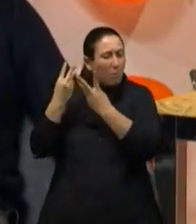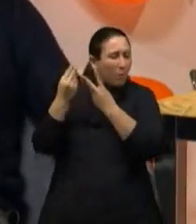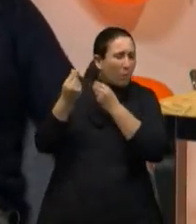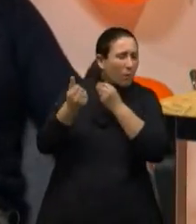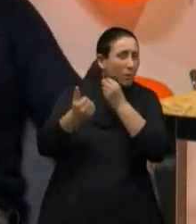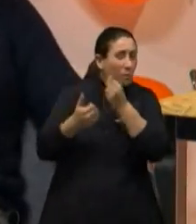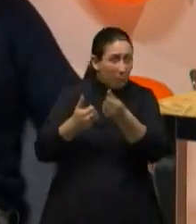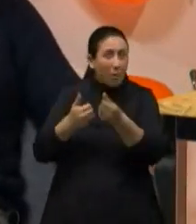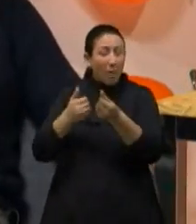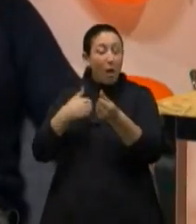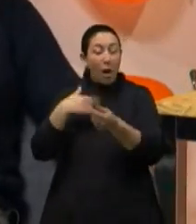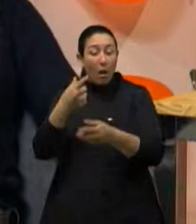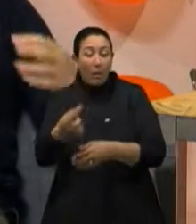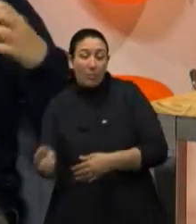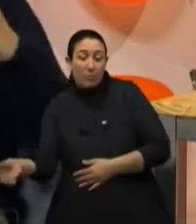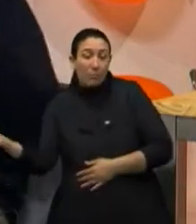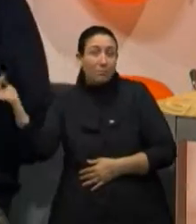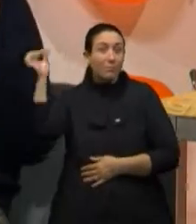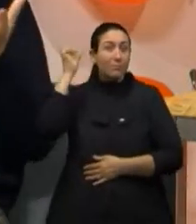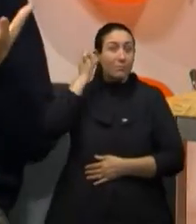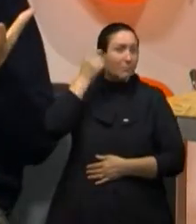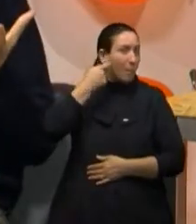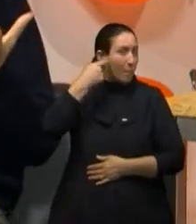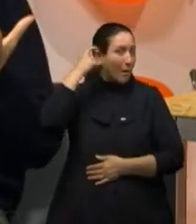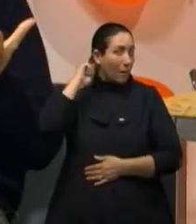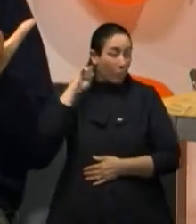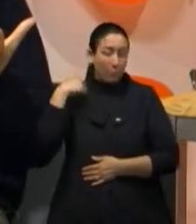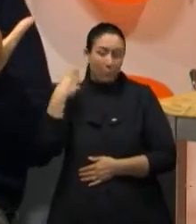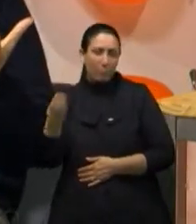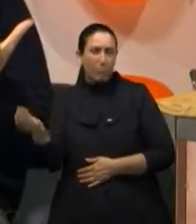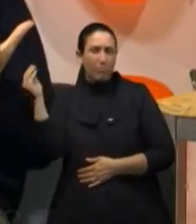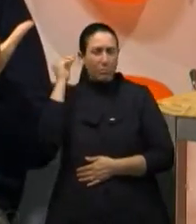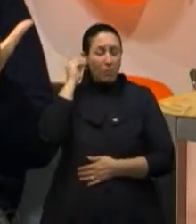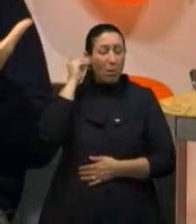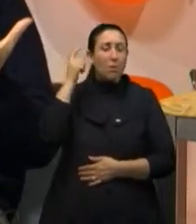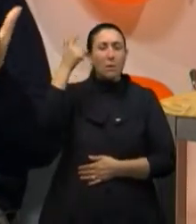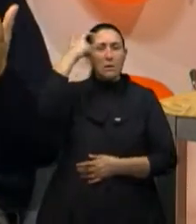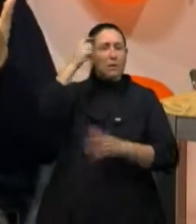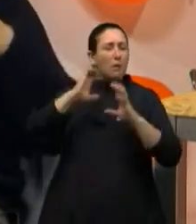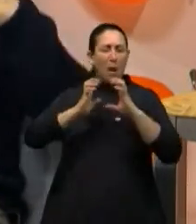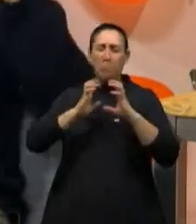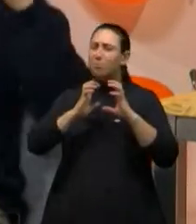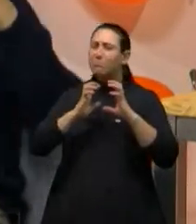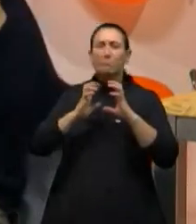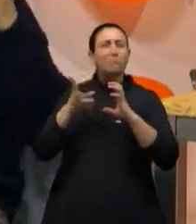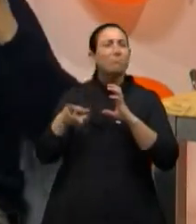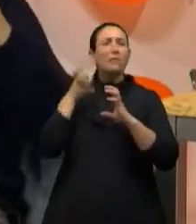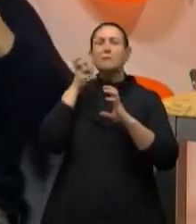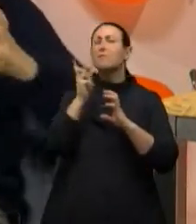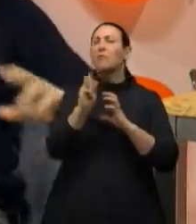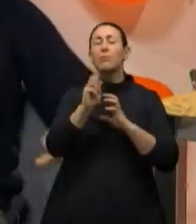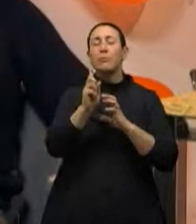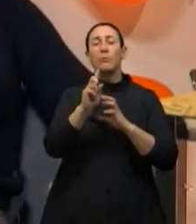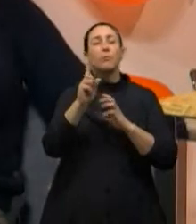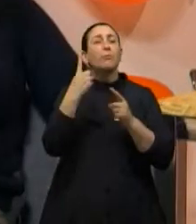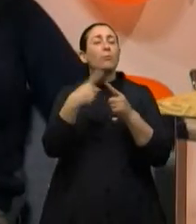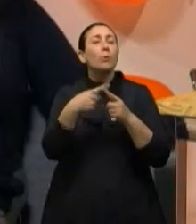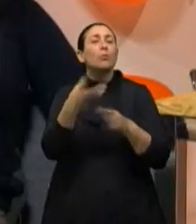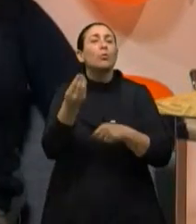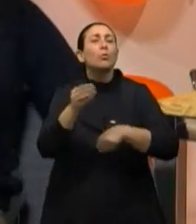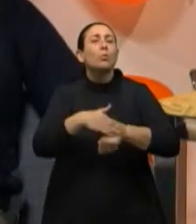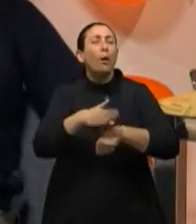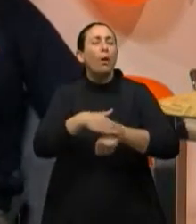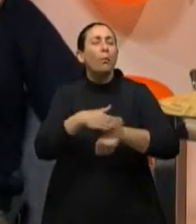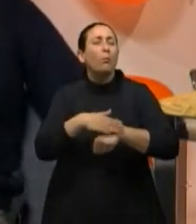através do aparelho auditivo o cérebro não sabe mais que som é aquele o som chega todo deturpado porque aquele